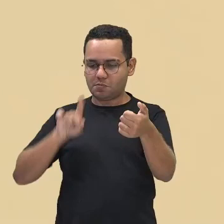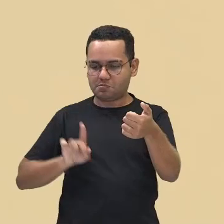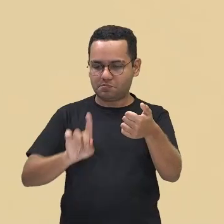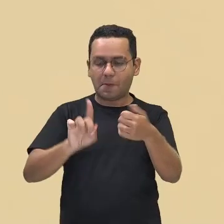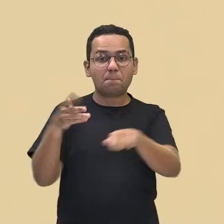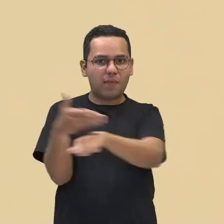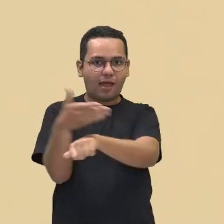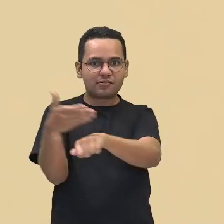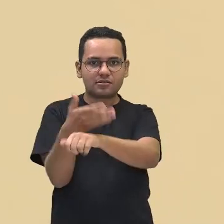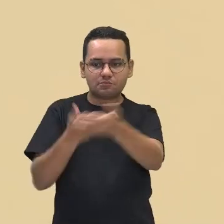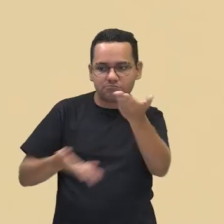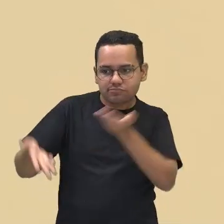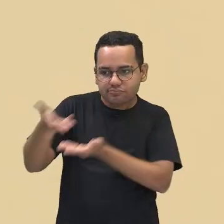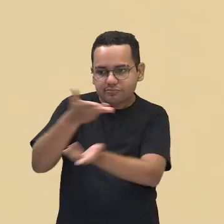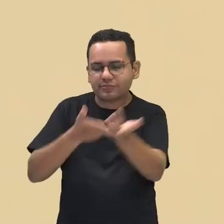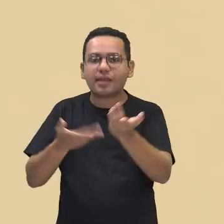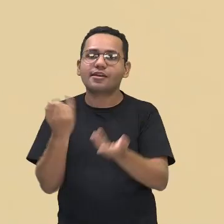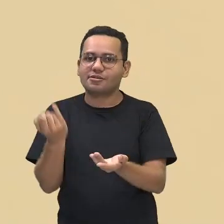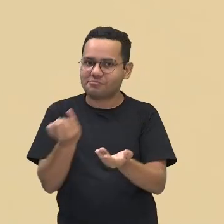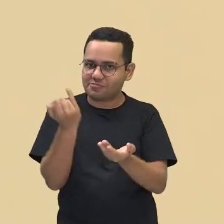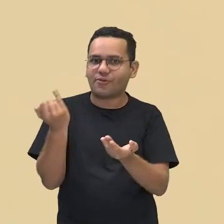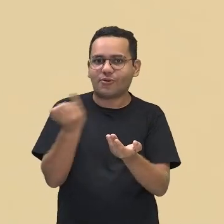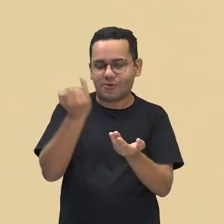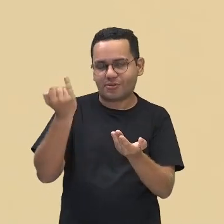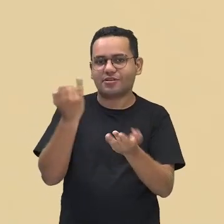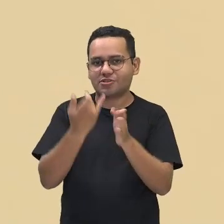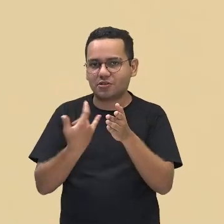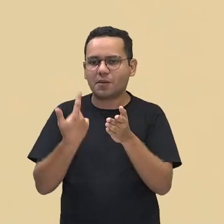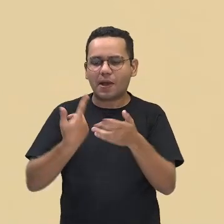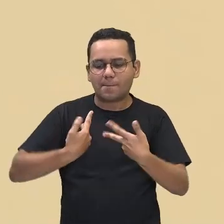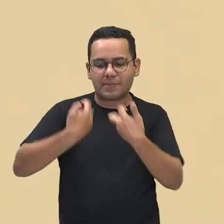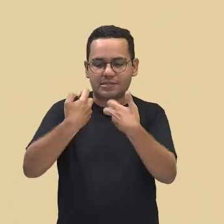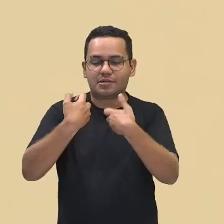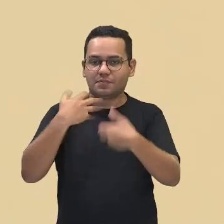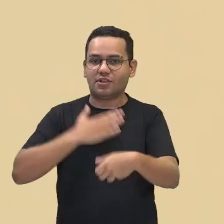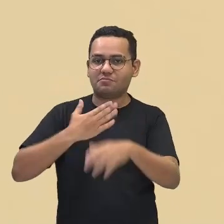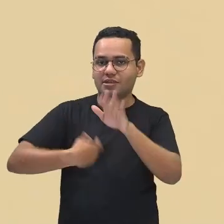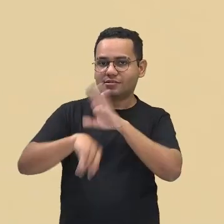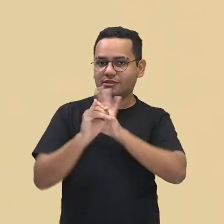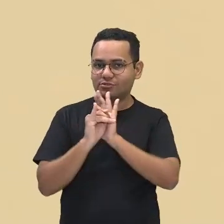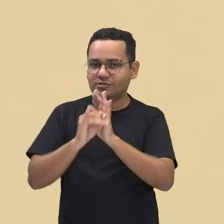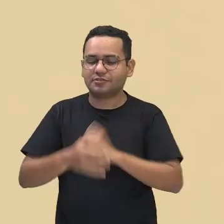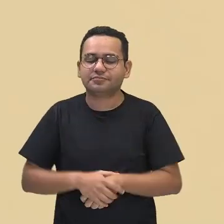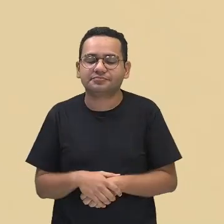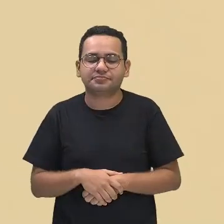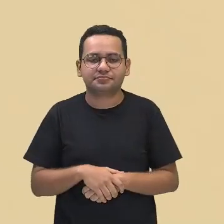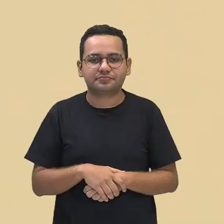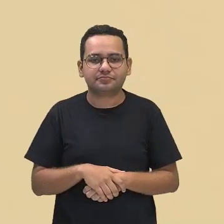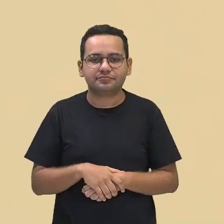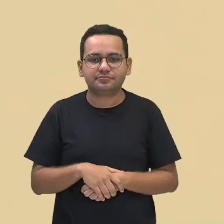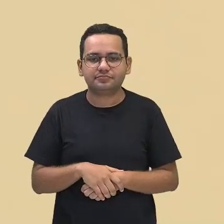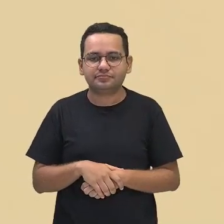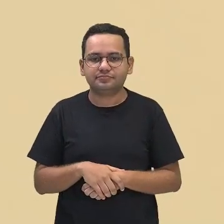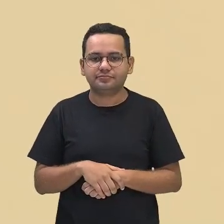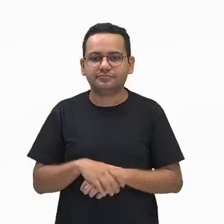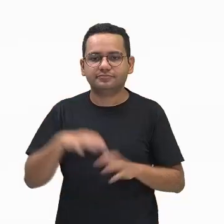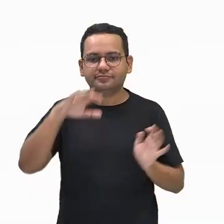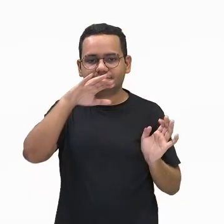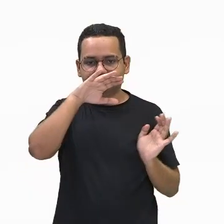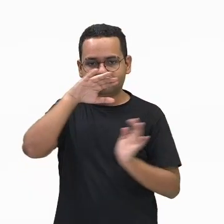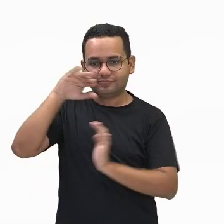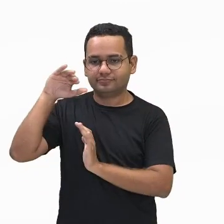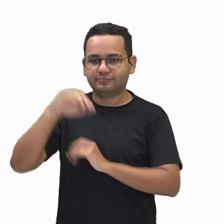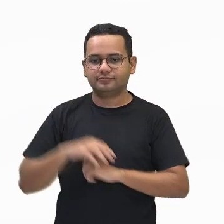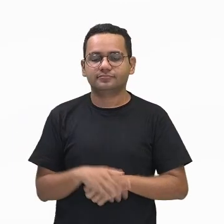para esse desenvolvimento da nossa identidade, para essa reflexão. E aí a gente traz para vocês o conceito de identidade.